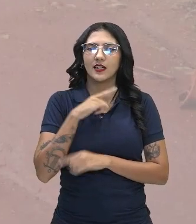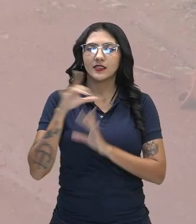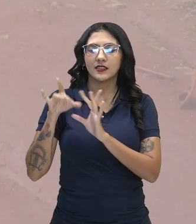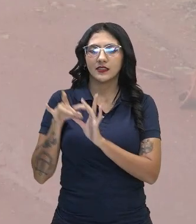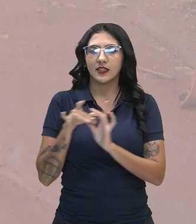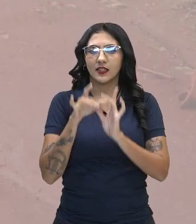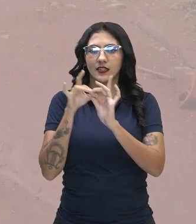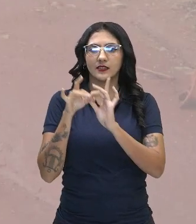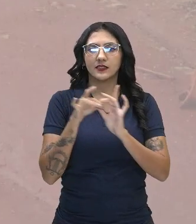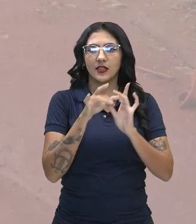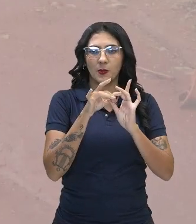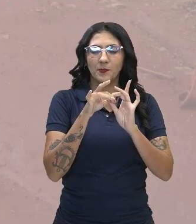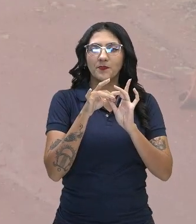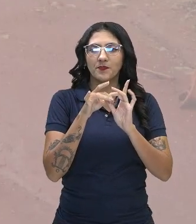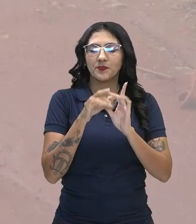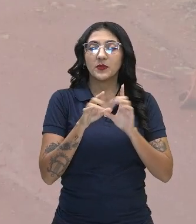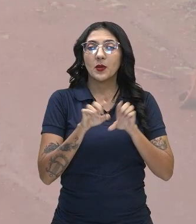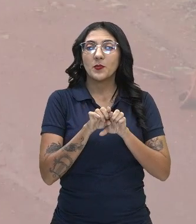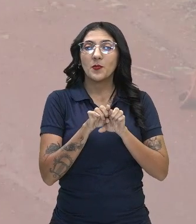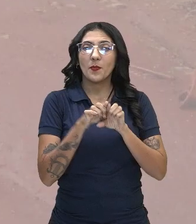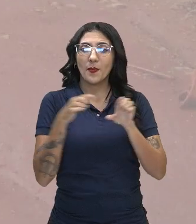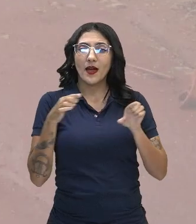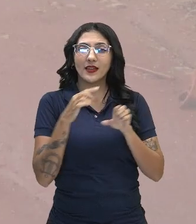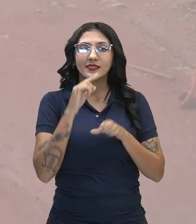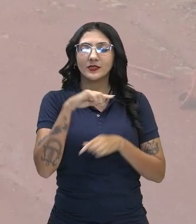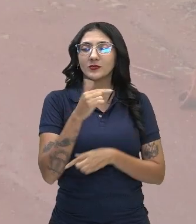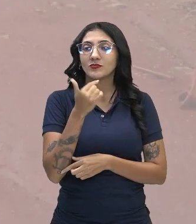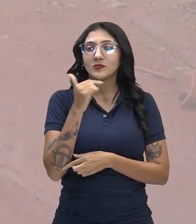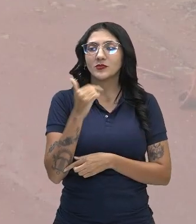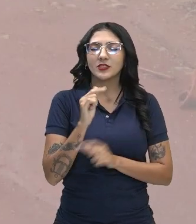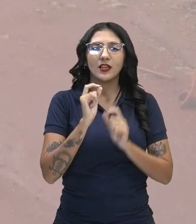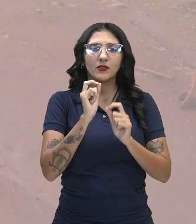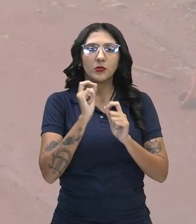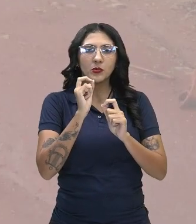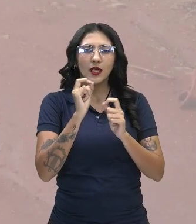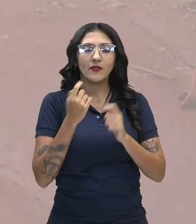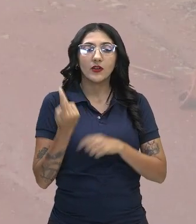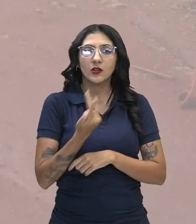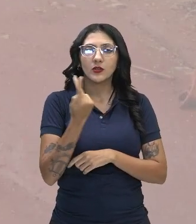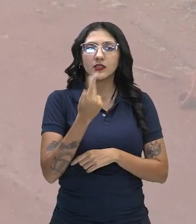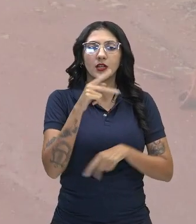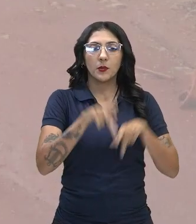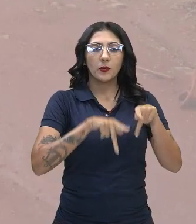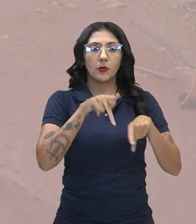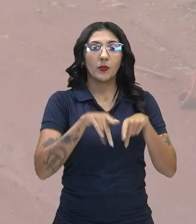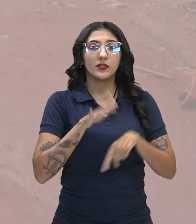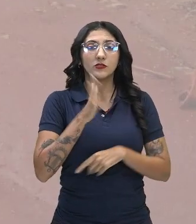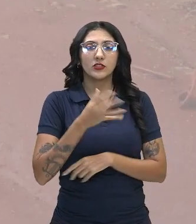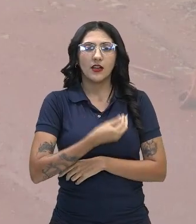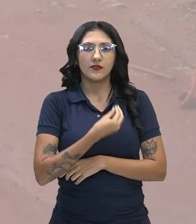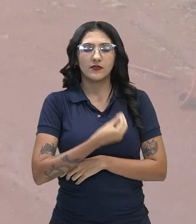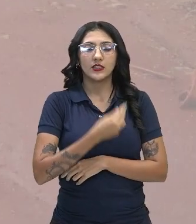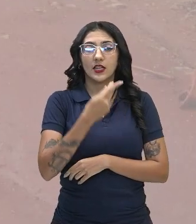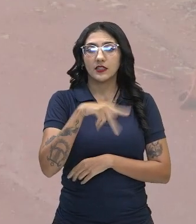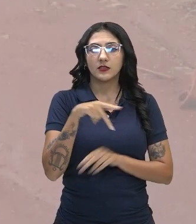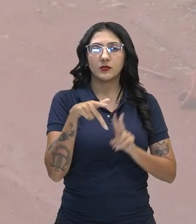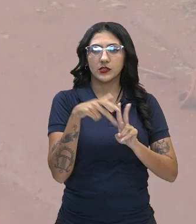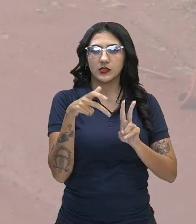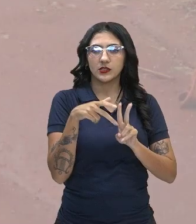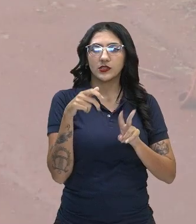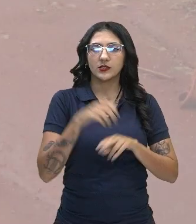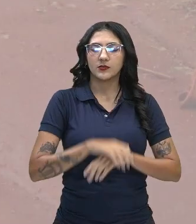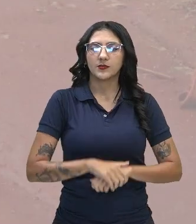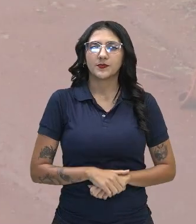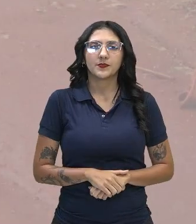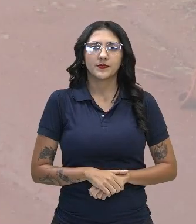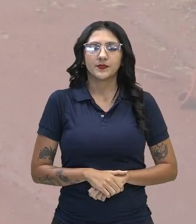acaba desconsiderando os habitantes locais e, sobretudo, a população indígena. Então, gente,